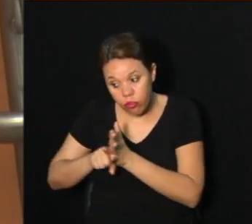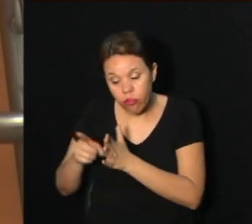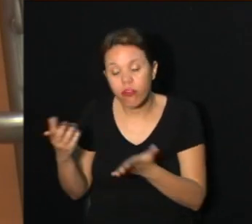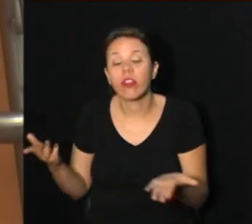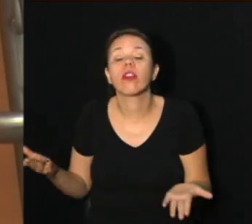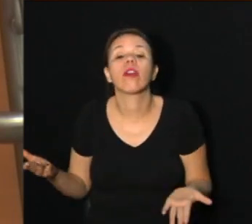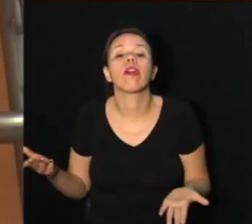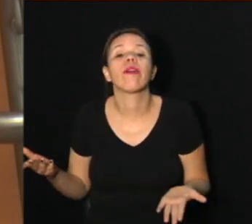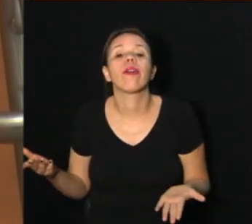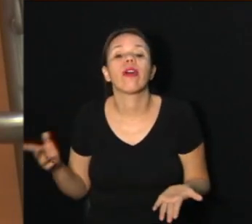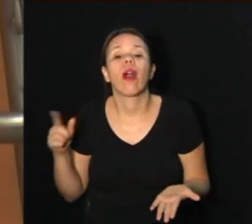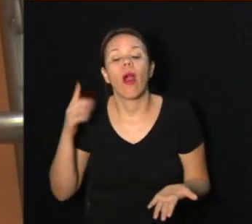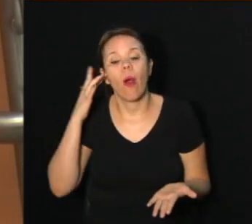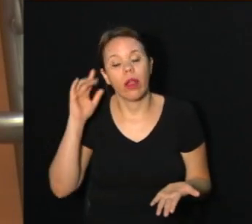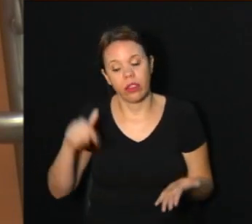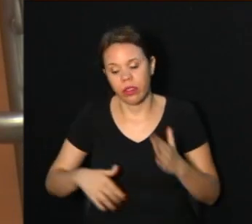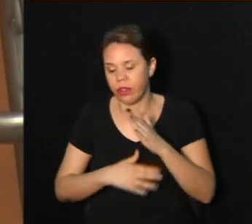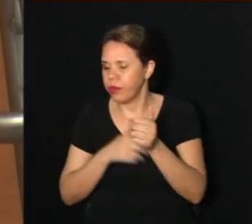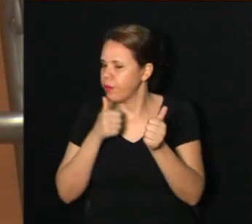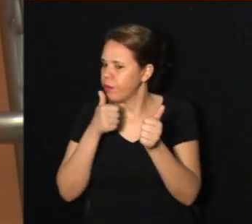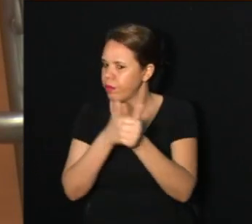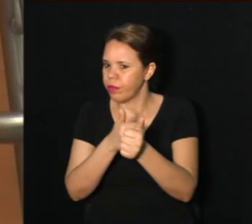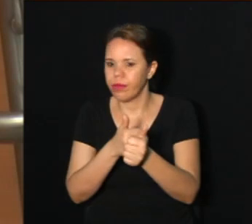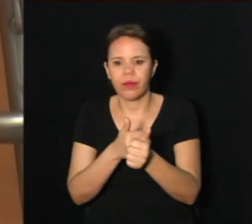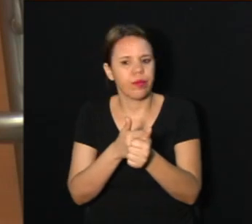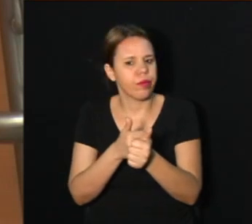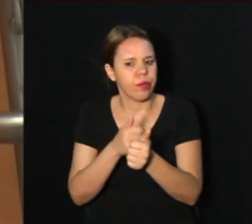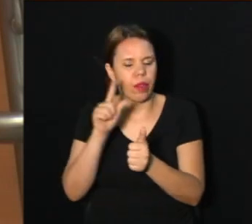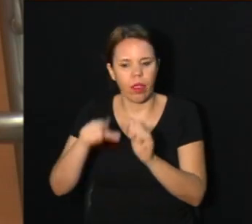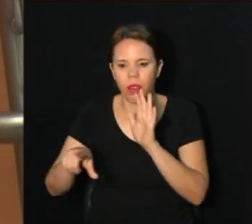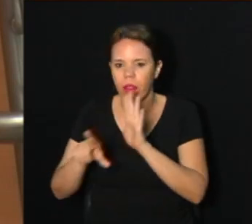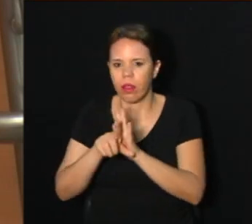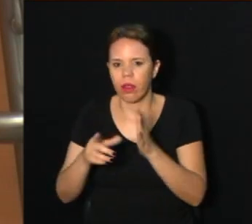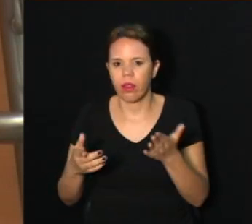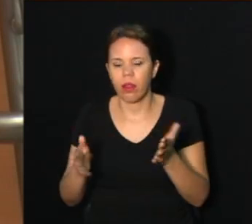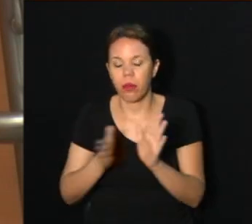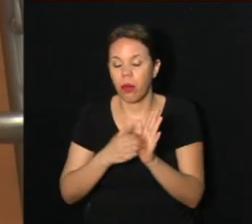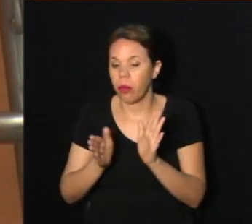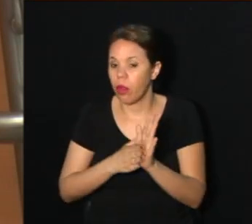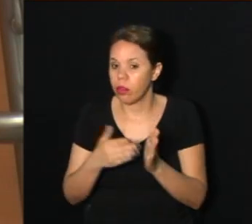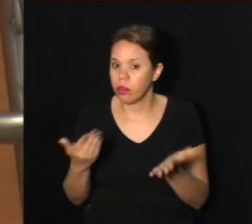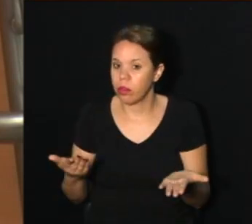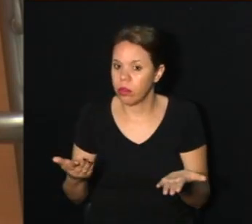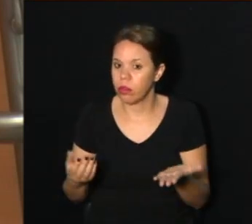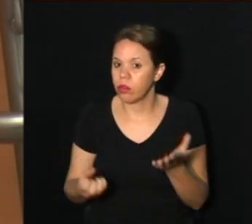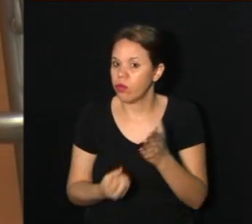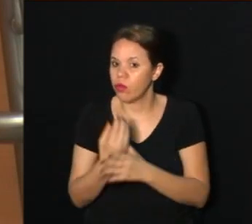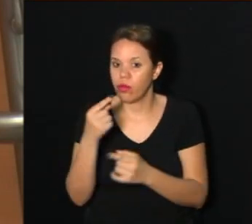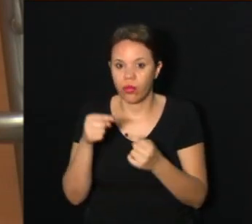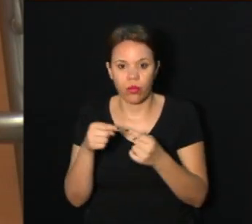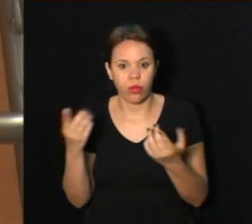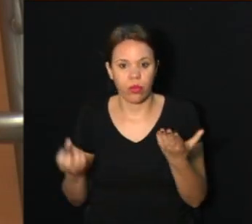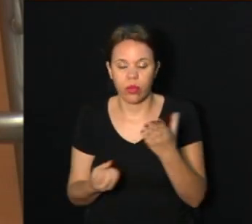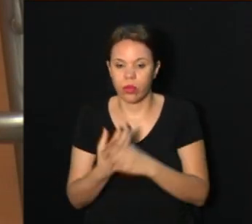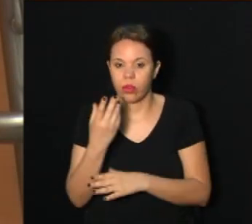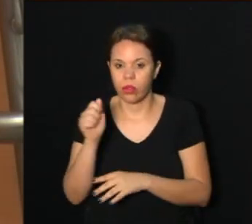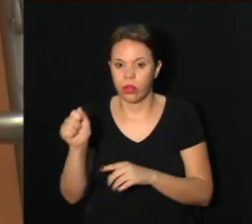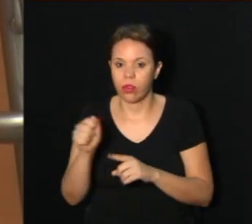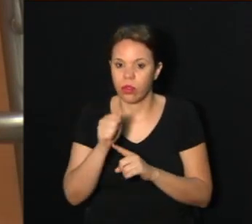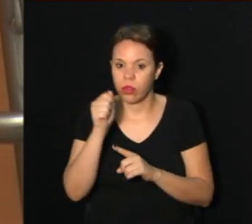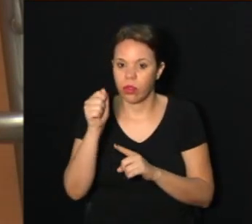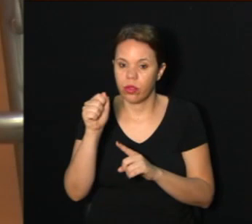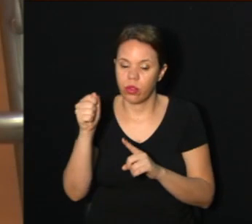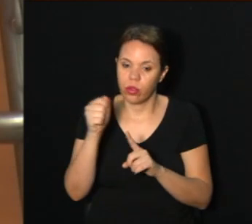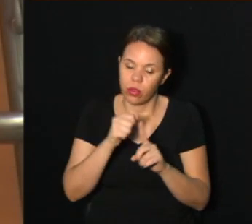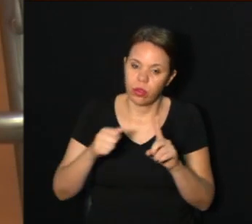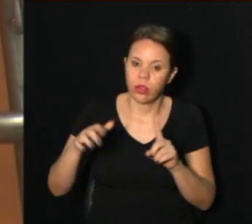sentido, eu acho que a Câmara não seguiu o espírito do tempo, e esse tipo de proposta não vem ao encontro do que está acontecendo na sociedade, se for